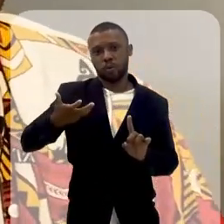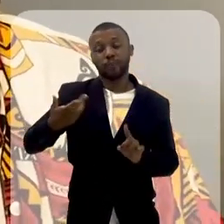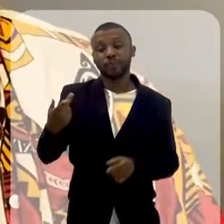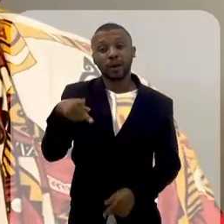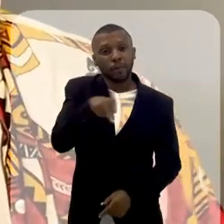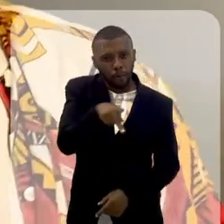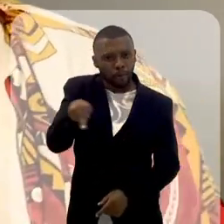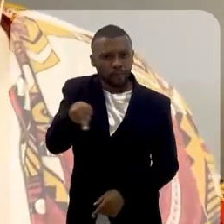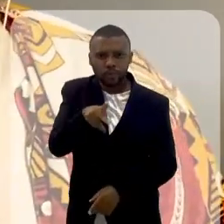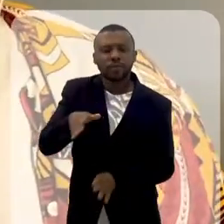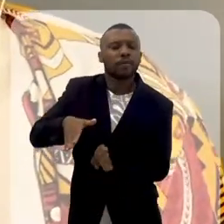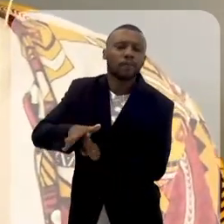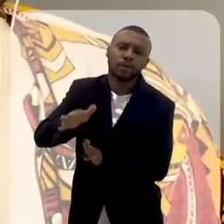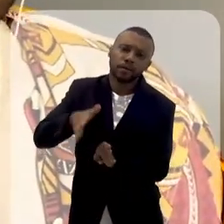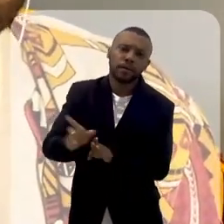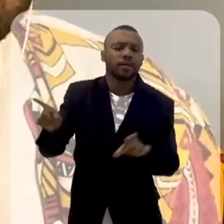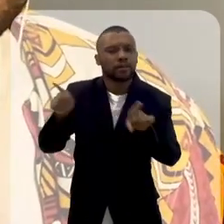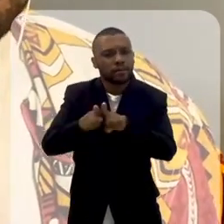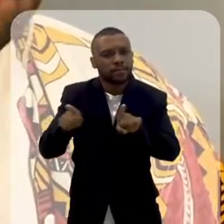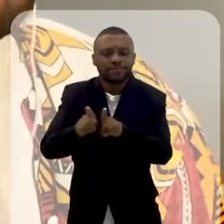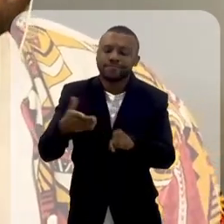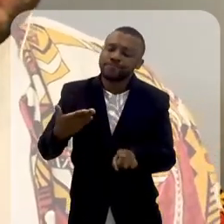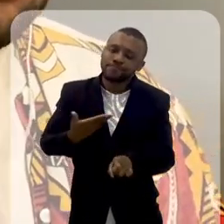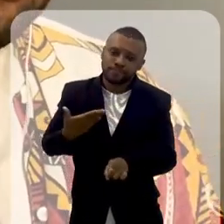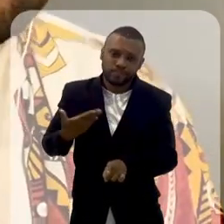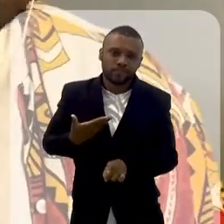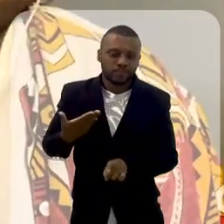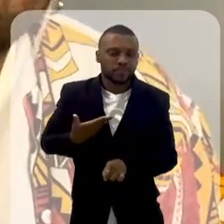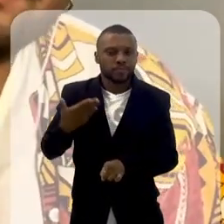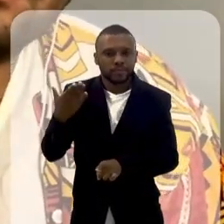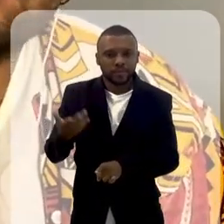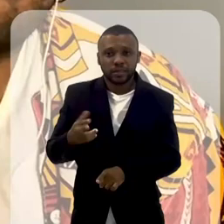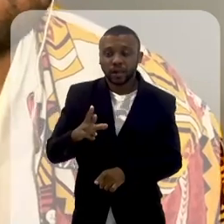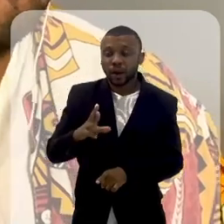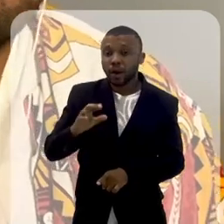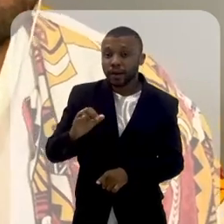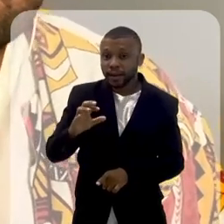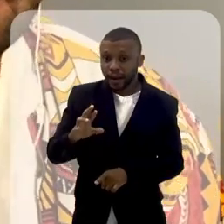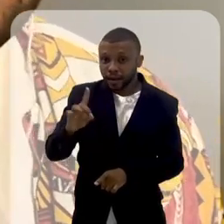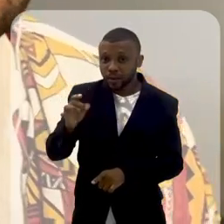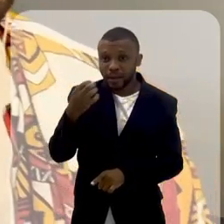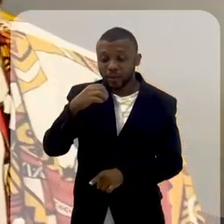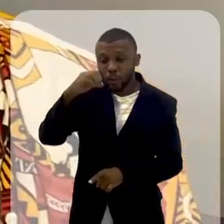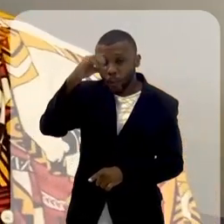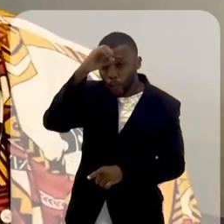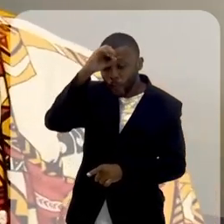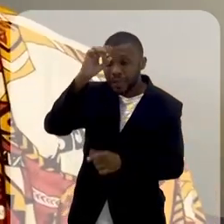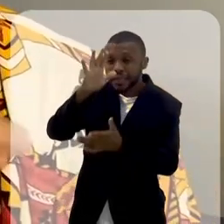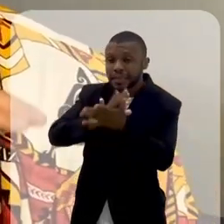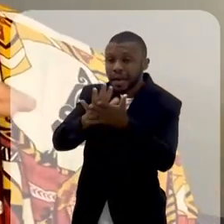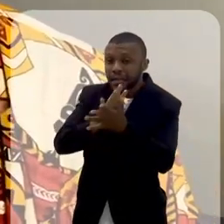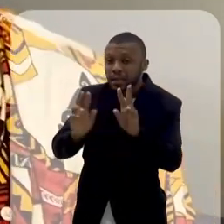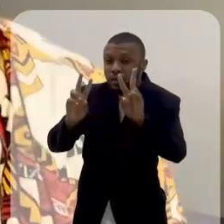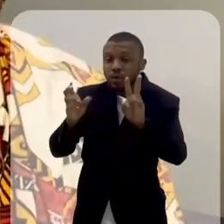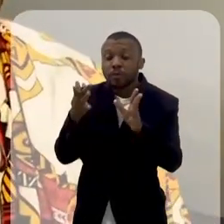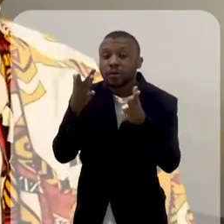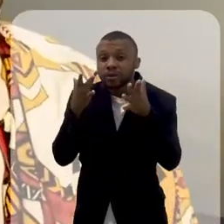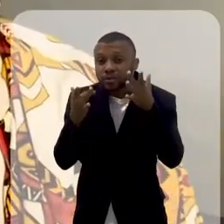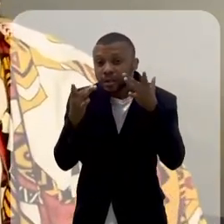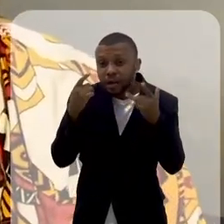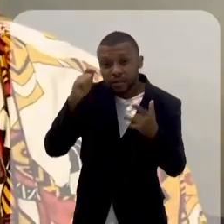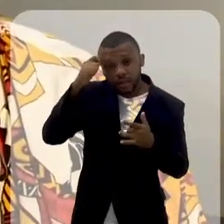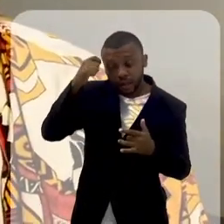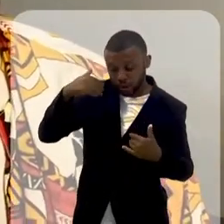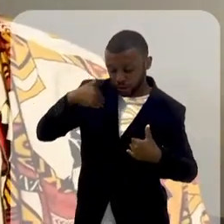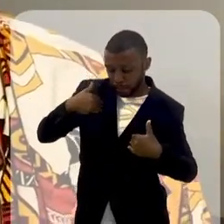evidente. E o meu professor, que foi meu orientador, ele é um também muito querido, que é o Ricardo Kozovski. Ele não entende nada de